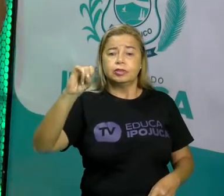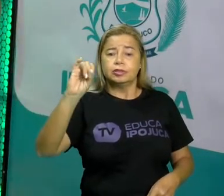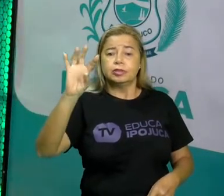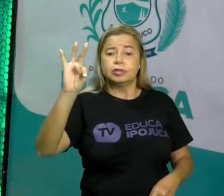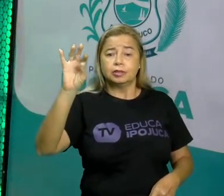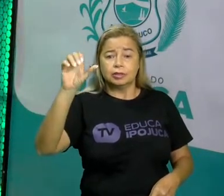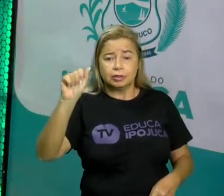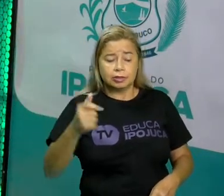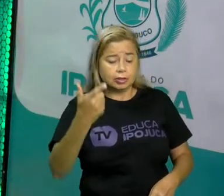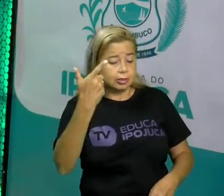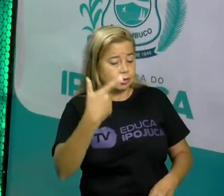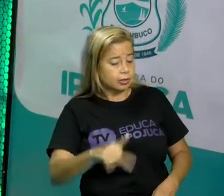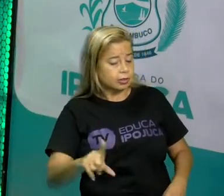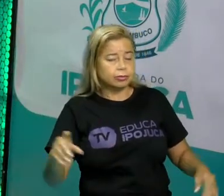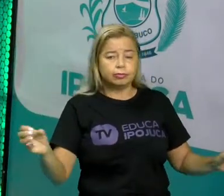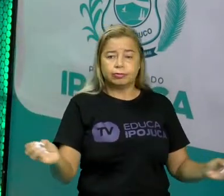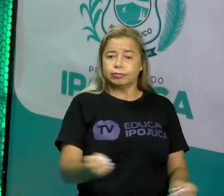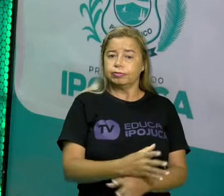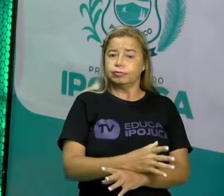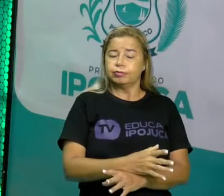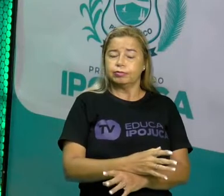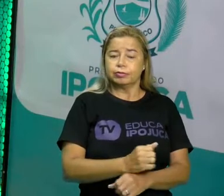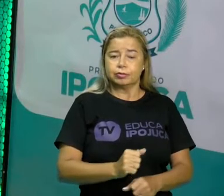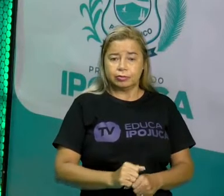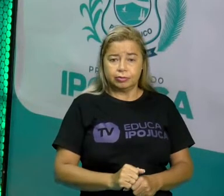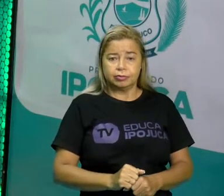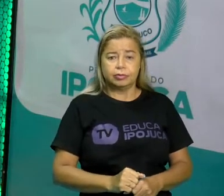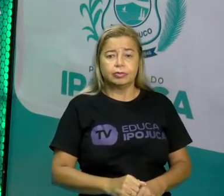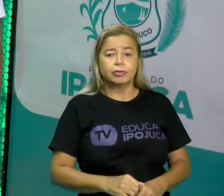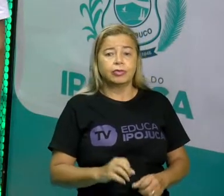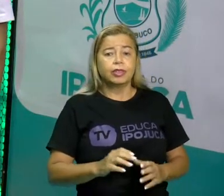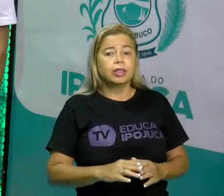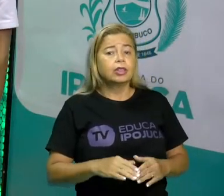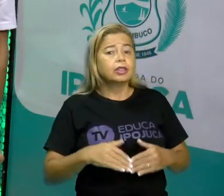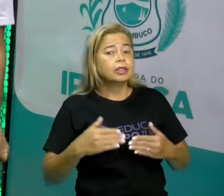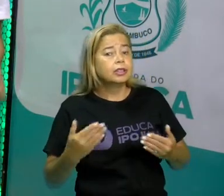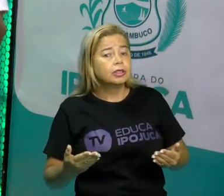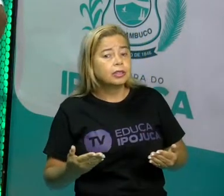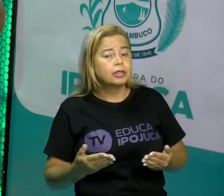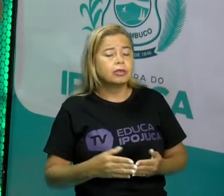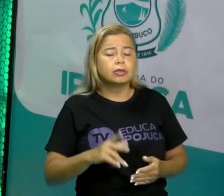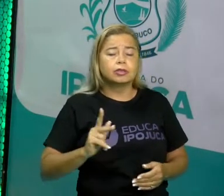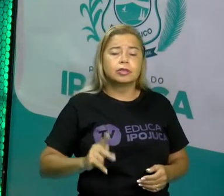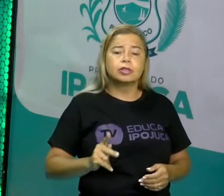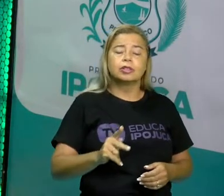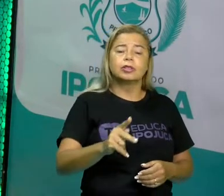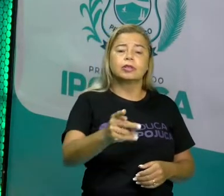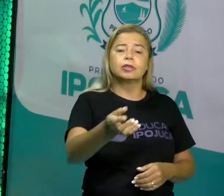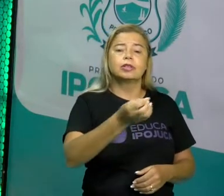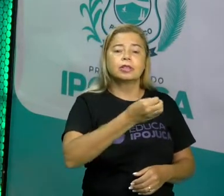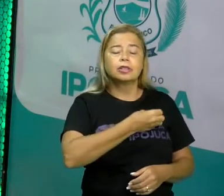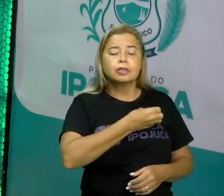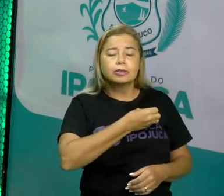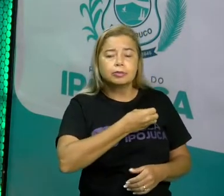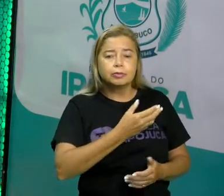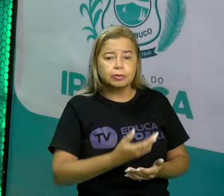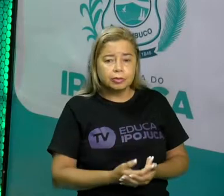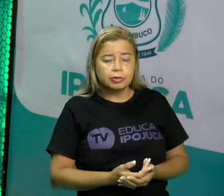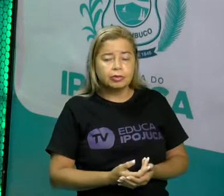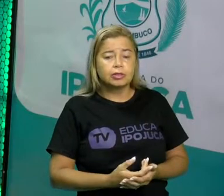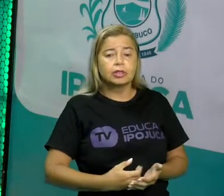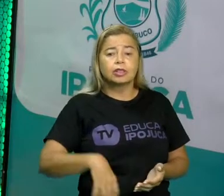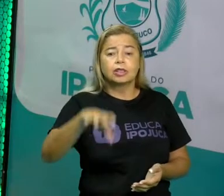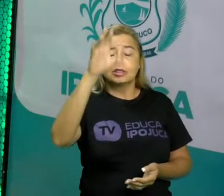Que a gente possa aprender melhor o que é uma sequência numérica, vamos aprender, né?